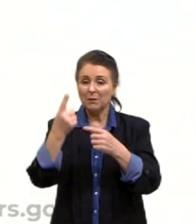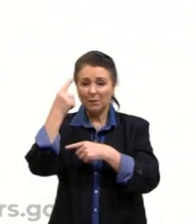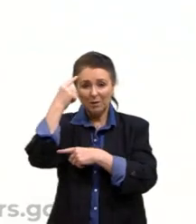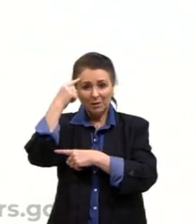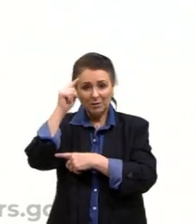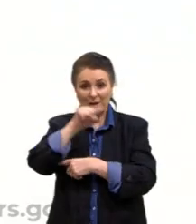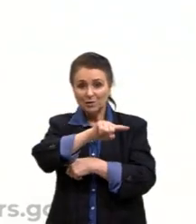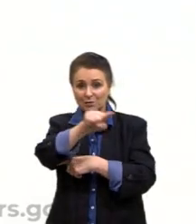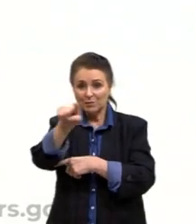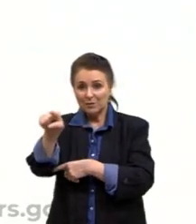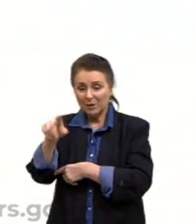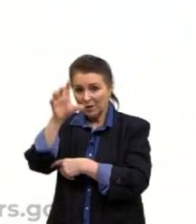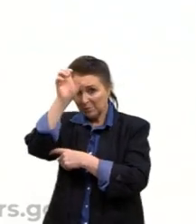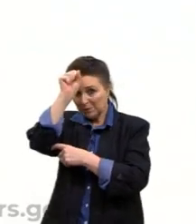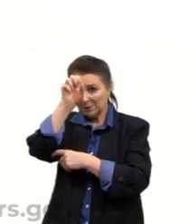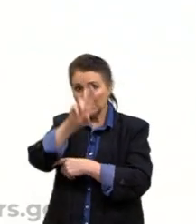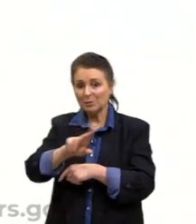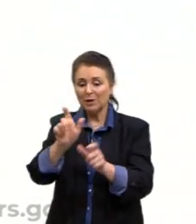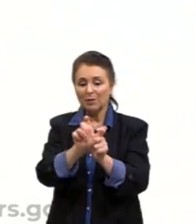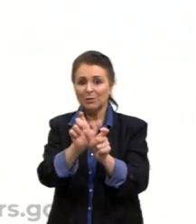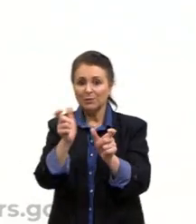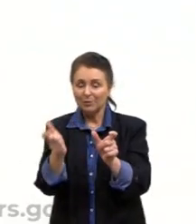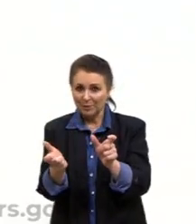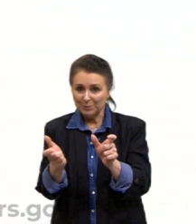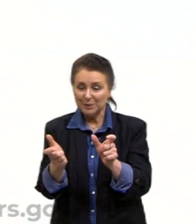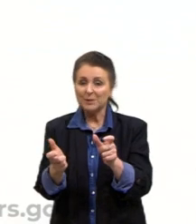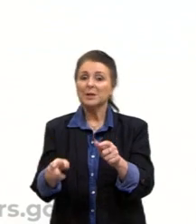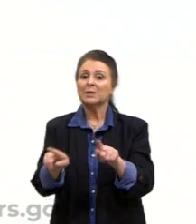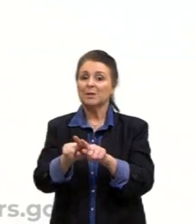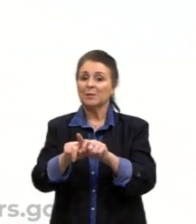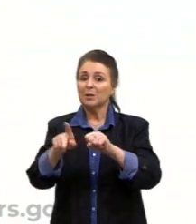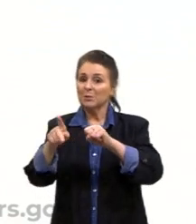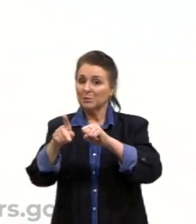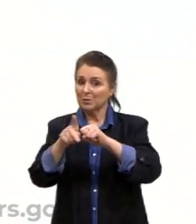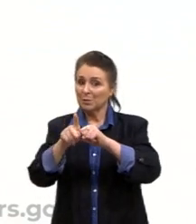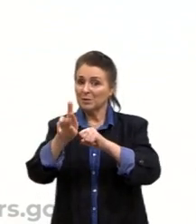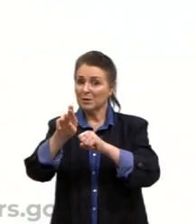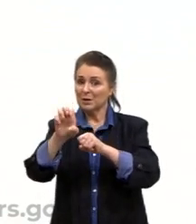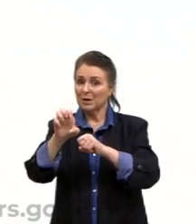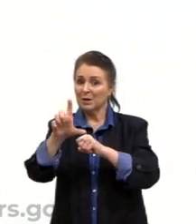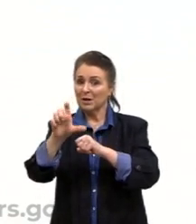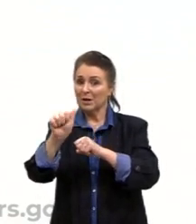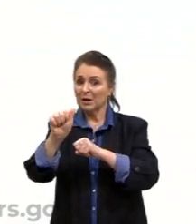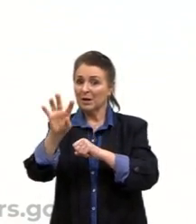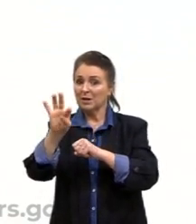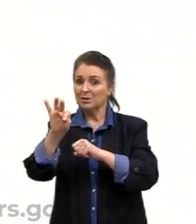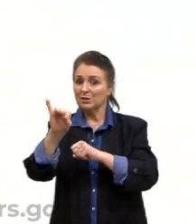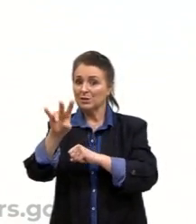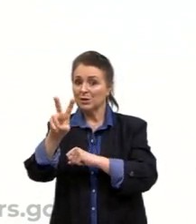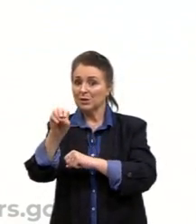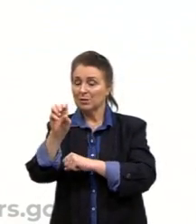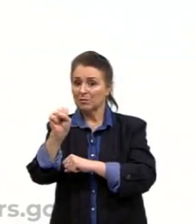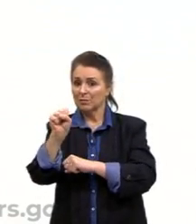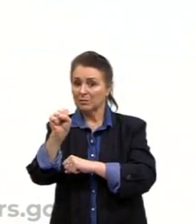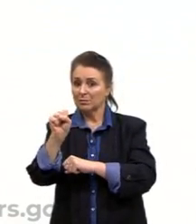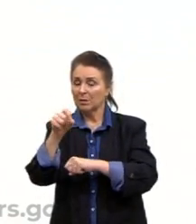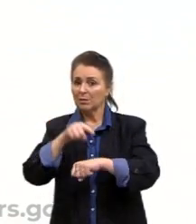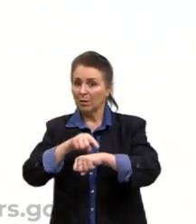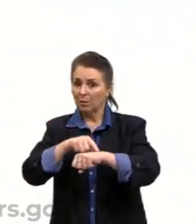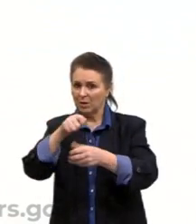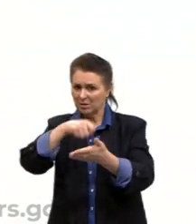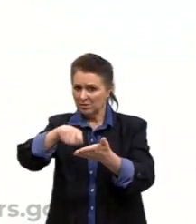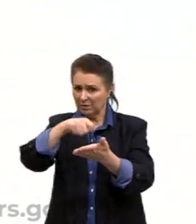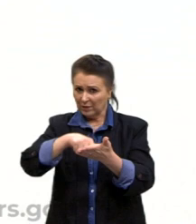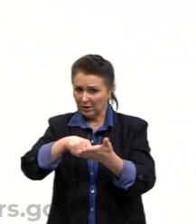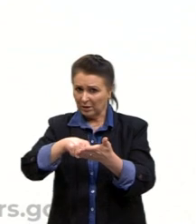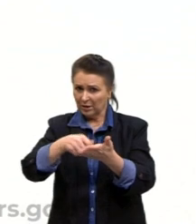vocês aprenderem a usar os sinônimos e os pronomes relativos. Tá em dúvida na hora de escrever? Quer usar o texto de